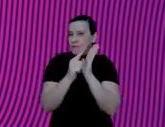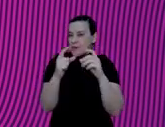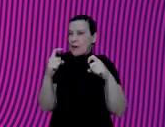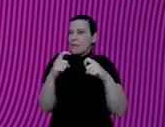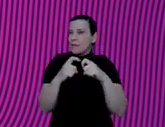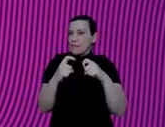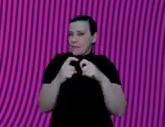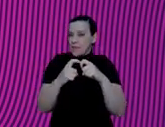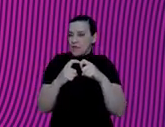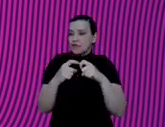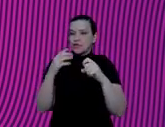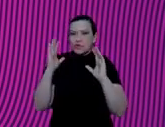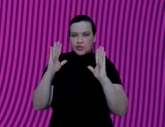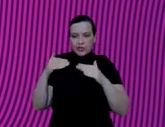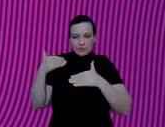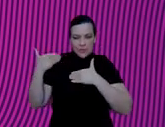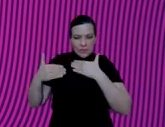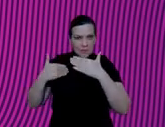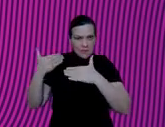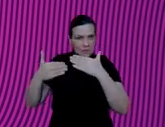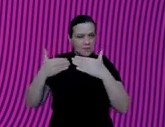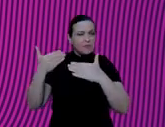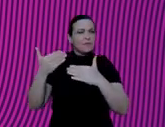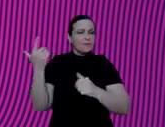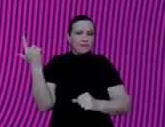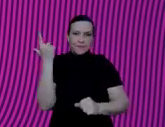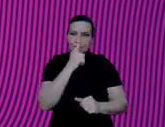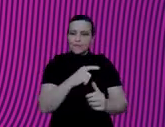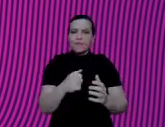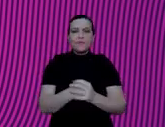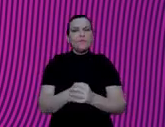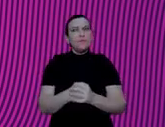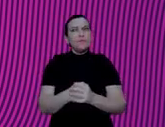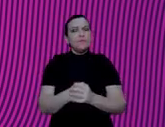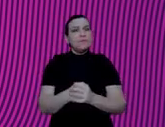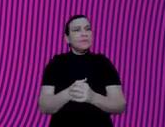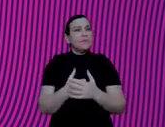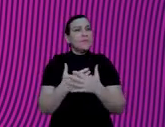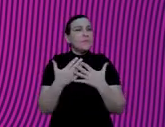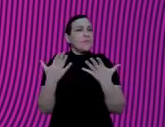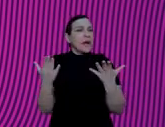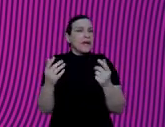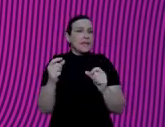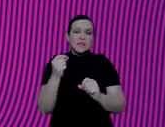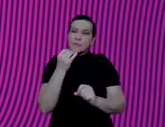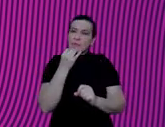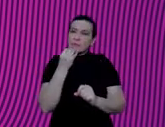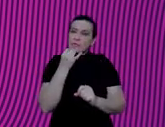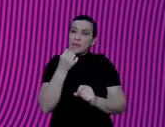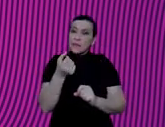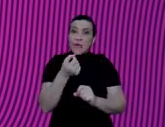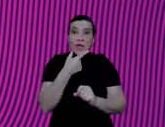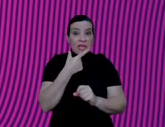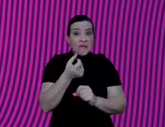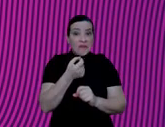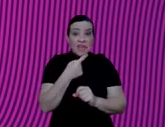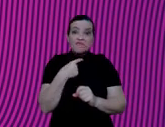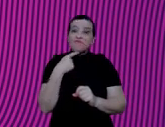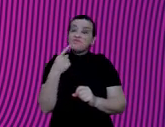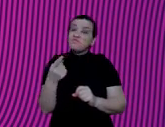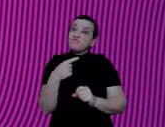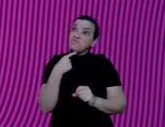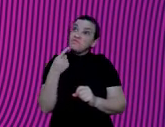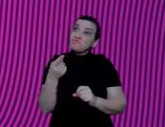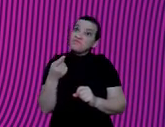informatização da prescrição médica. Porém, não chegamos ainda aos opioides. Não, ou pelo menos alguns deles,